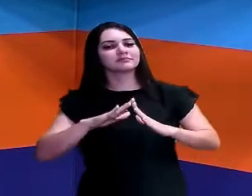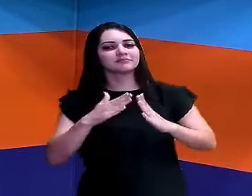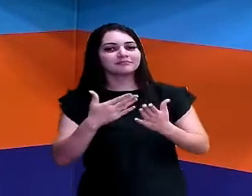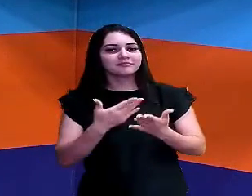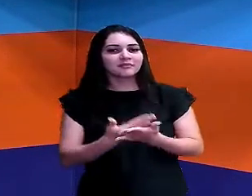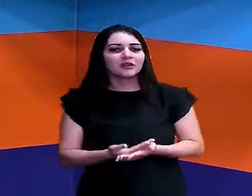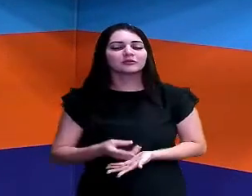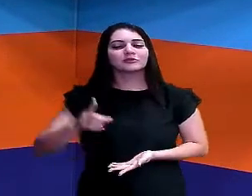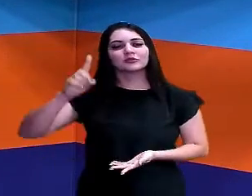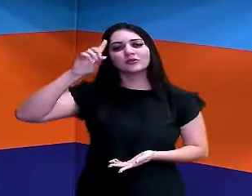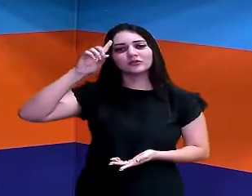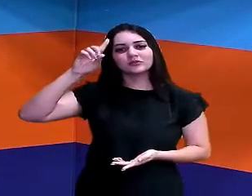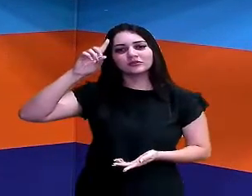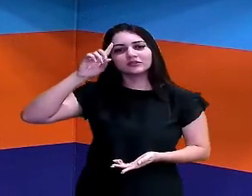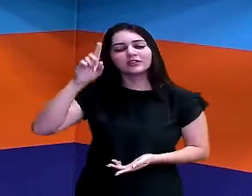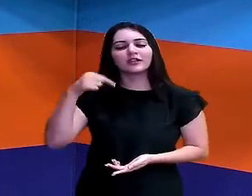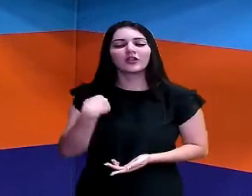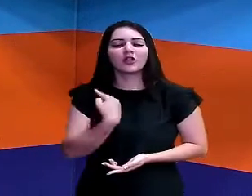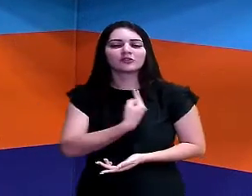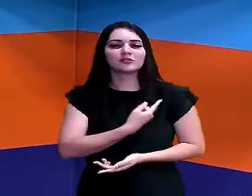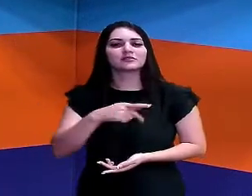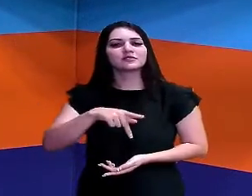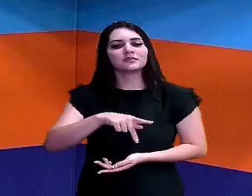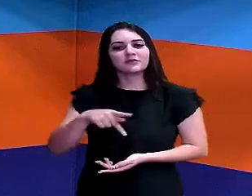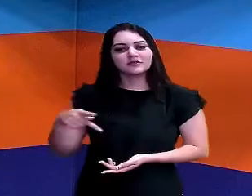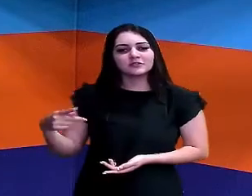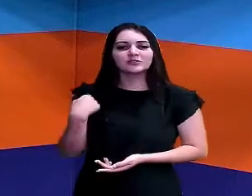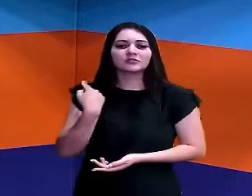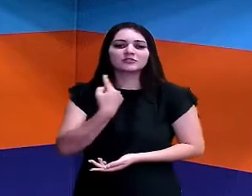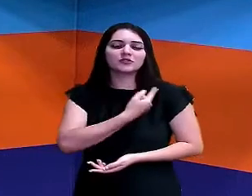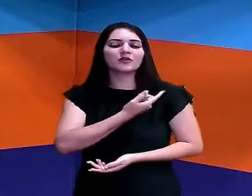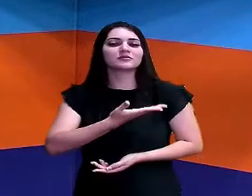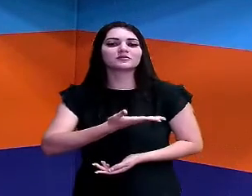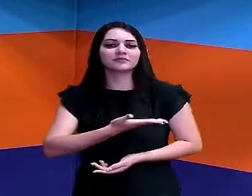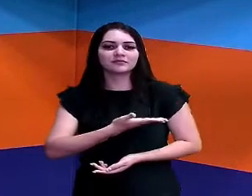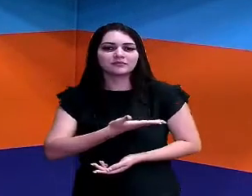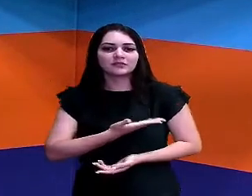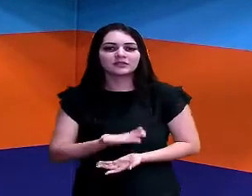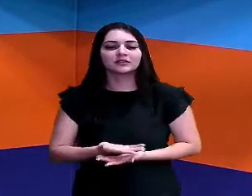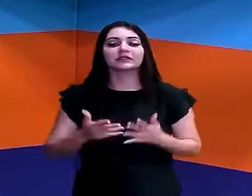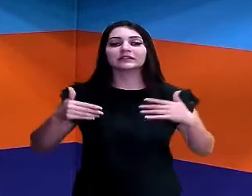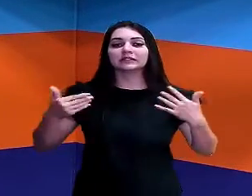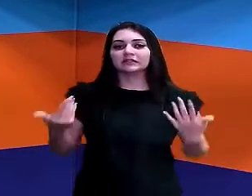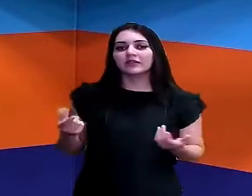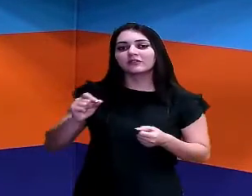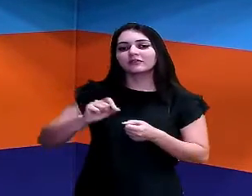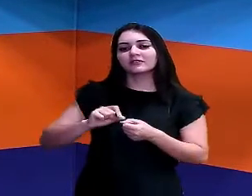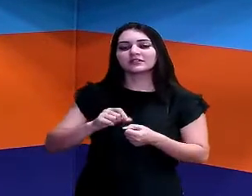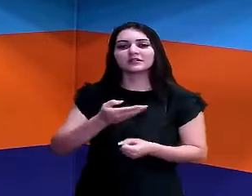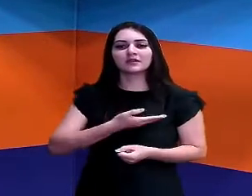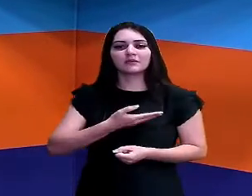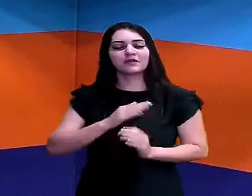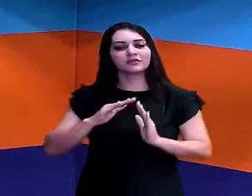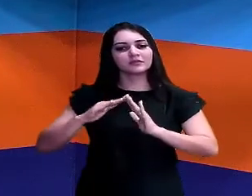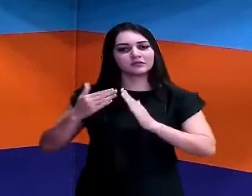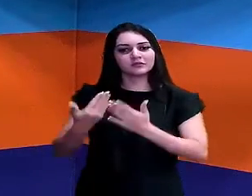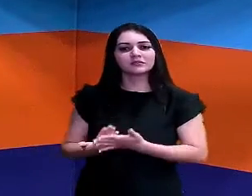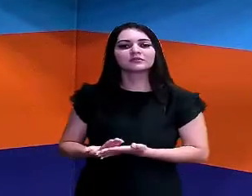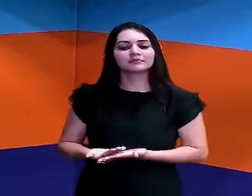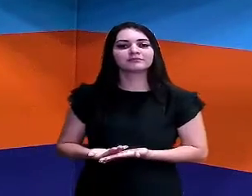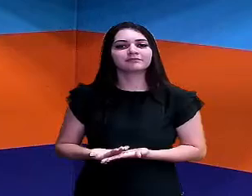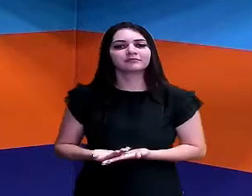escola, todo dia, tem nossa professora, nosso professor, nossos amiguinhos. Então, fazer amigos na escola